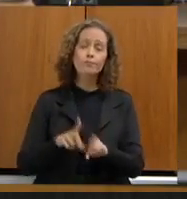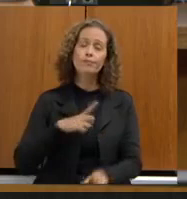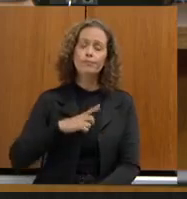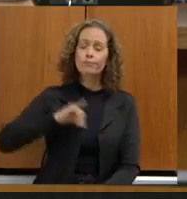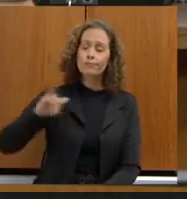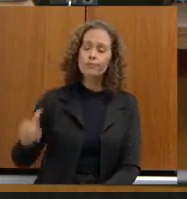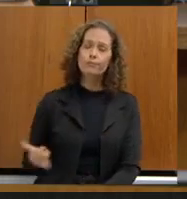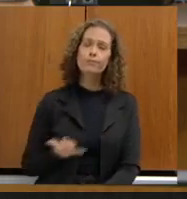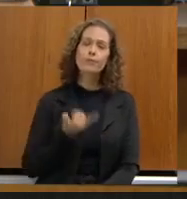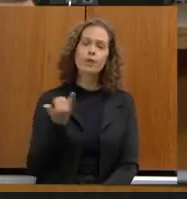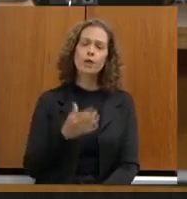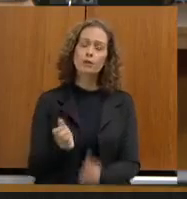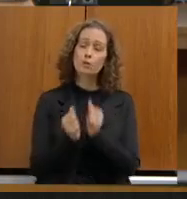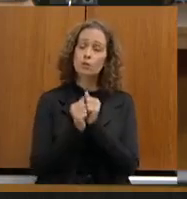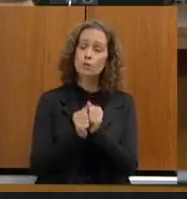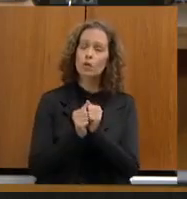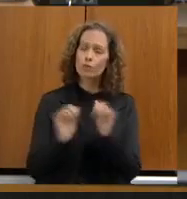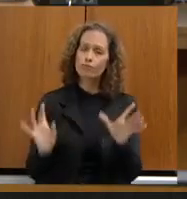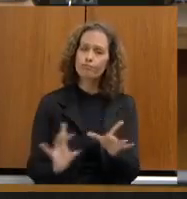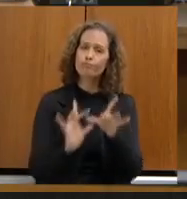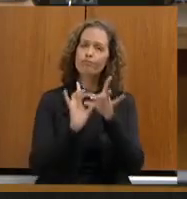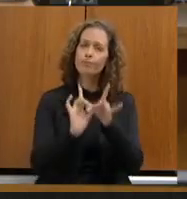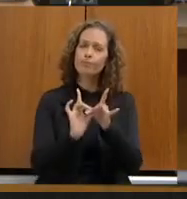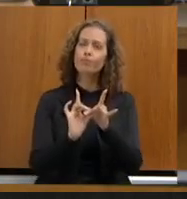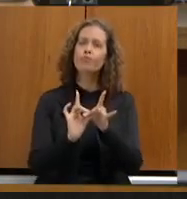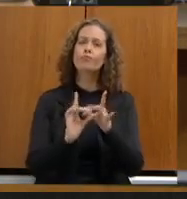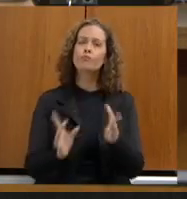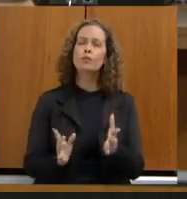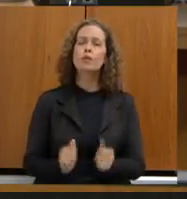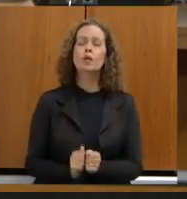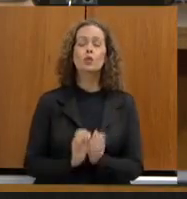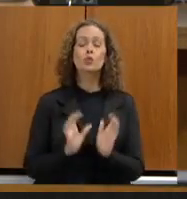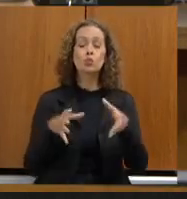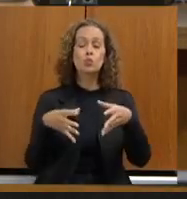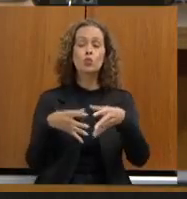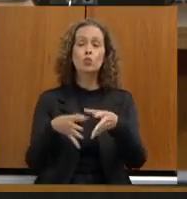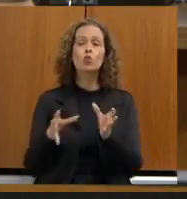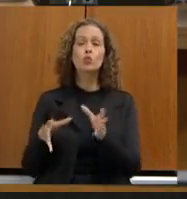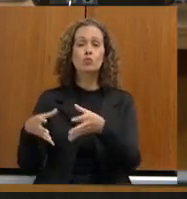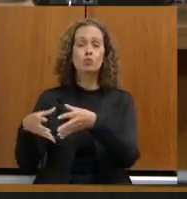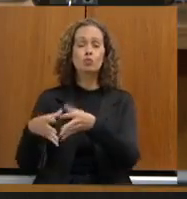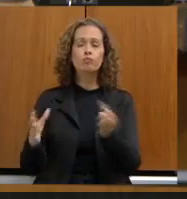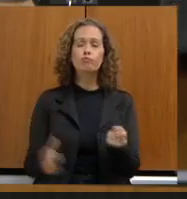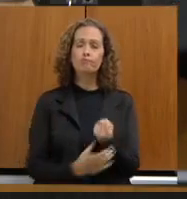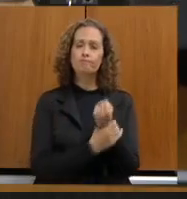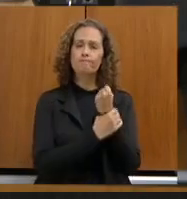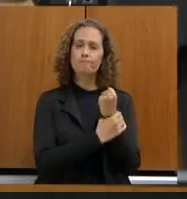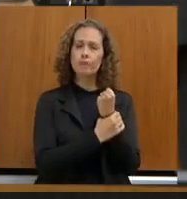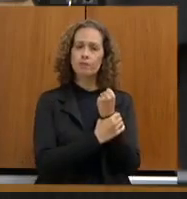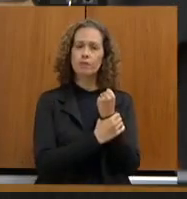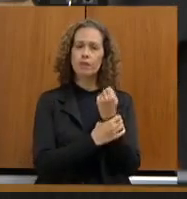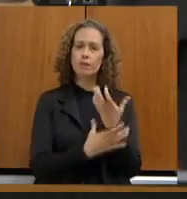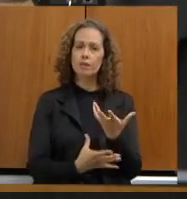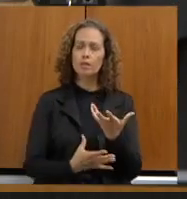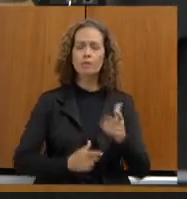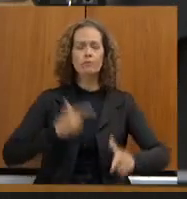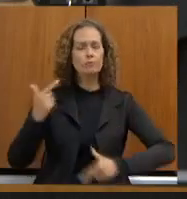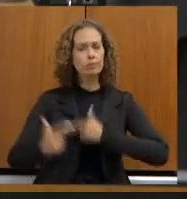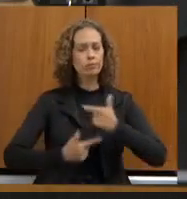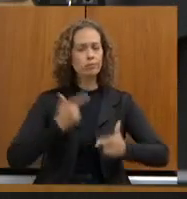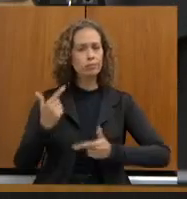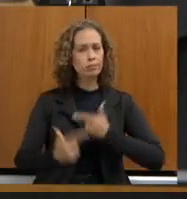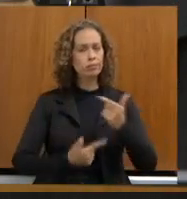oportunidade nos engajar junto com as demais forças de segurança desta operação